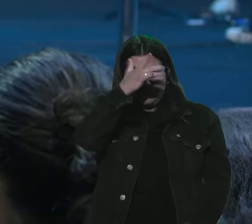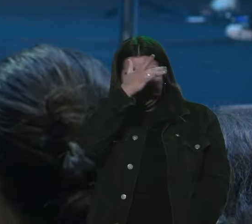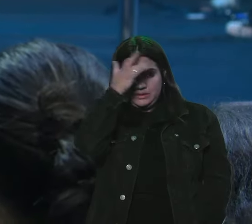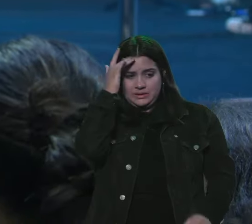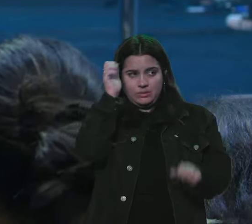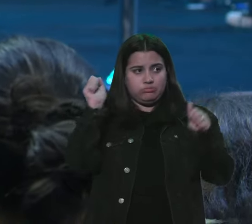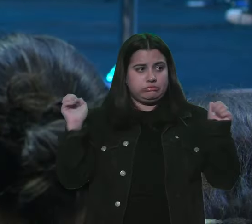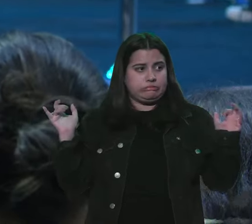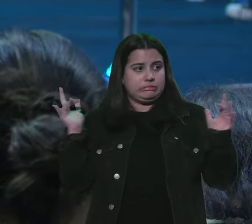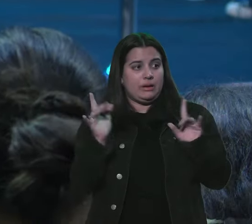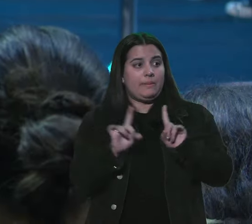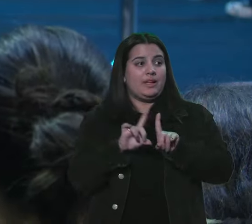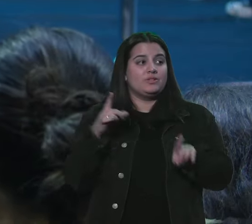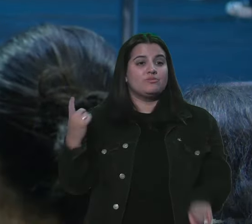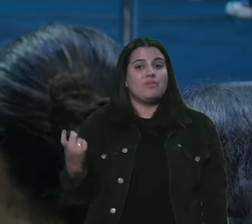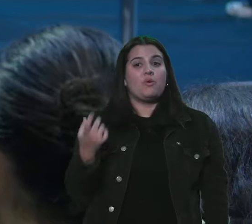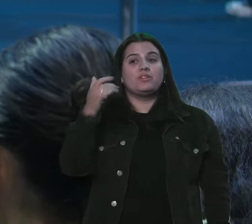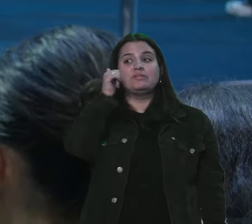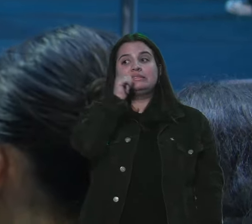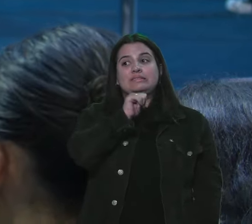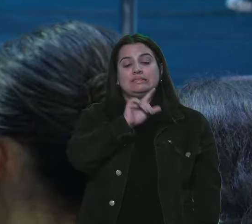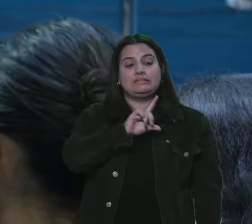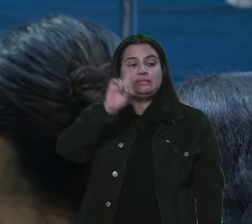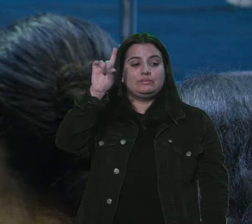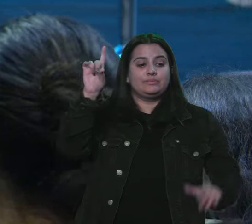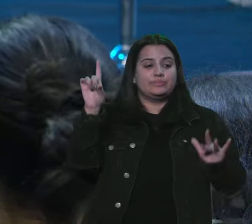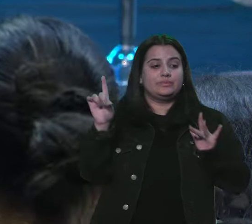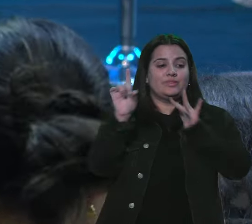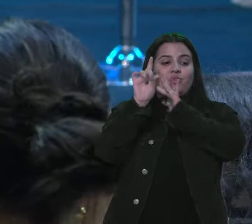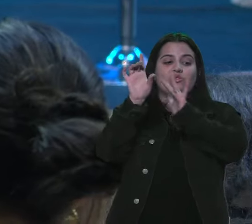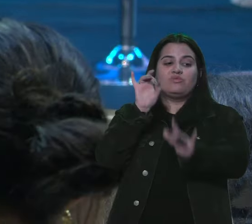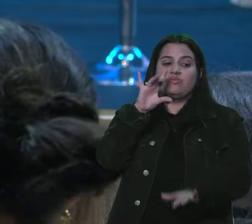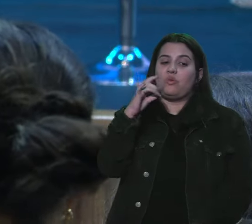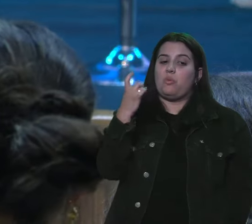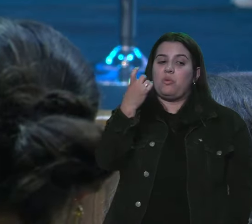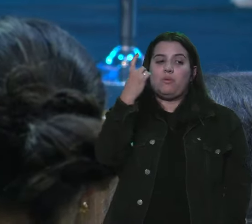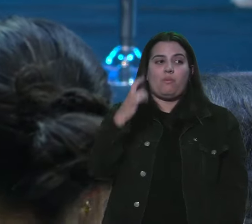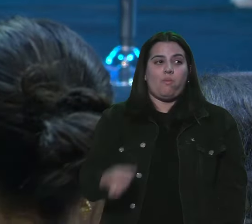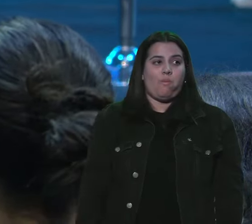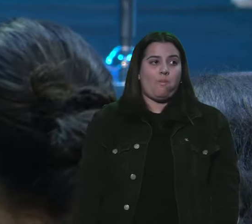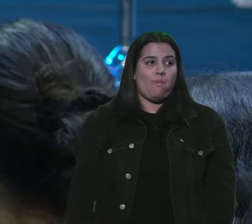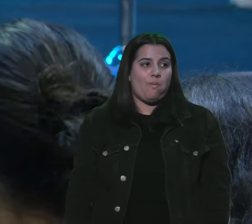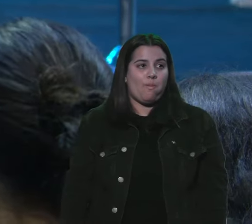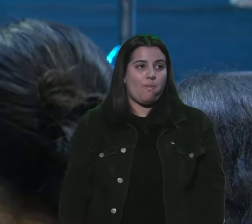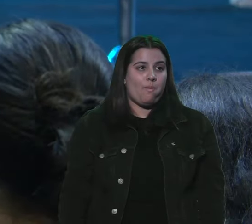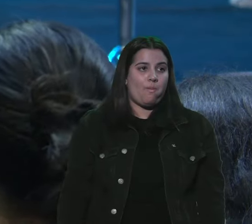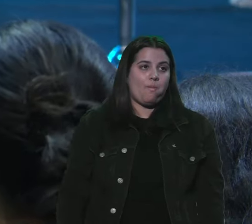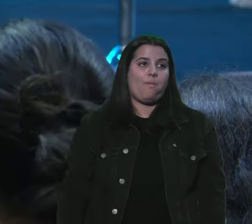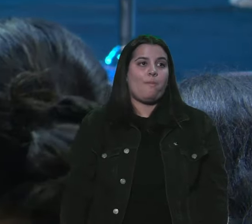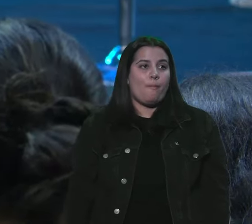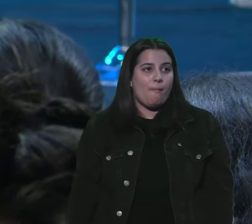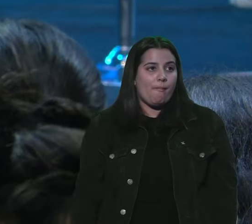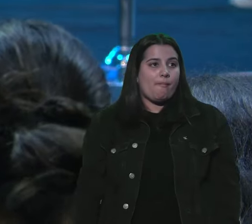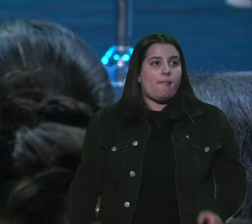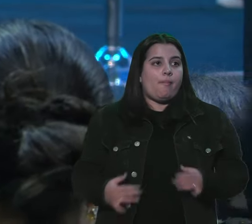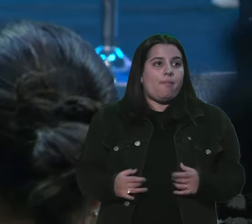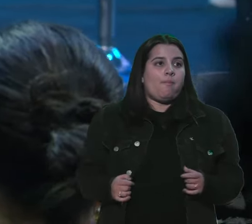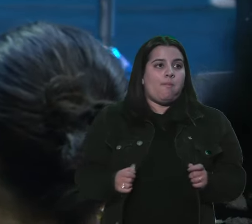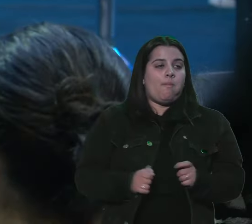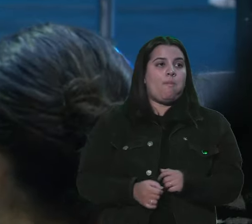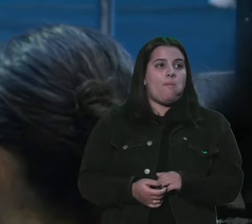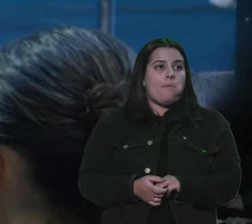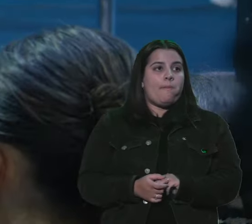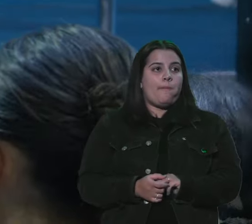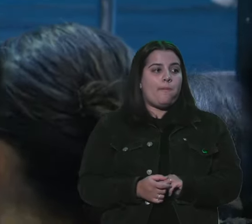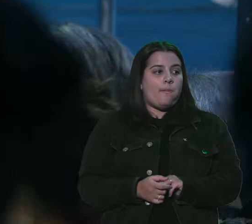mas só uma mulher foi lá, encostou nele e foi curada. Tem uma multidão neste lugar. Você